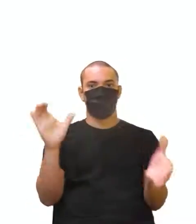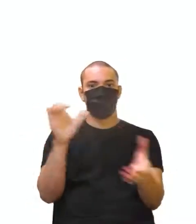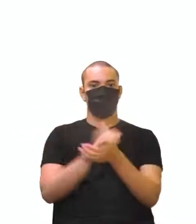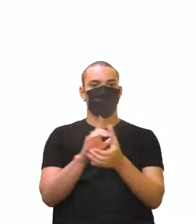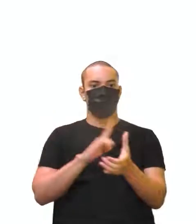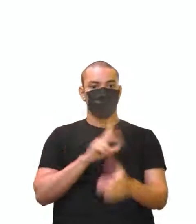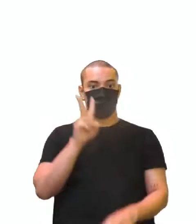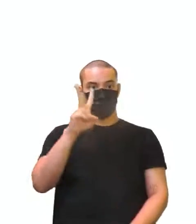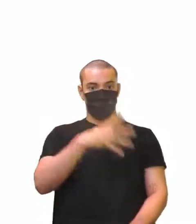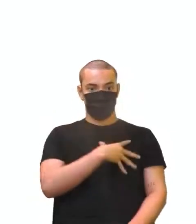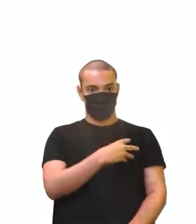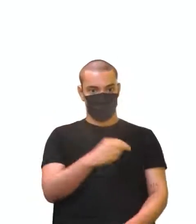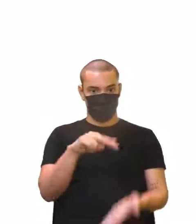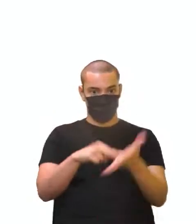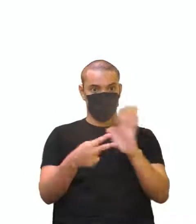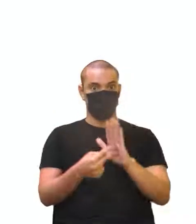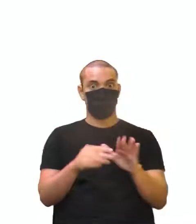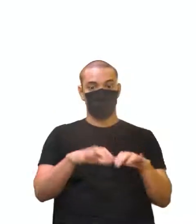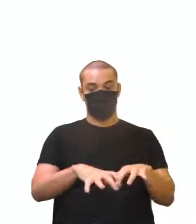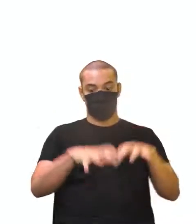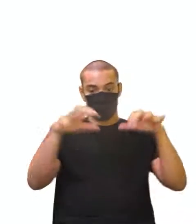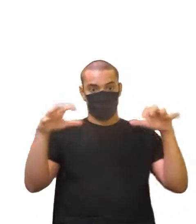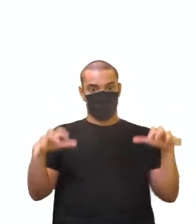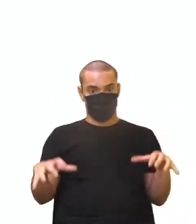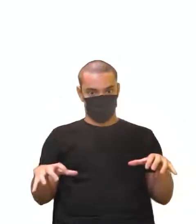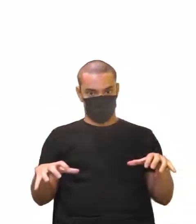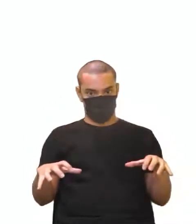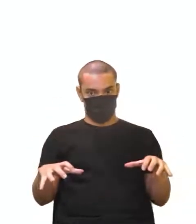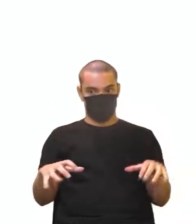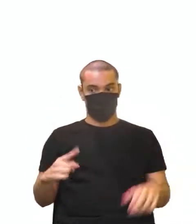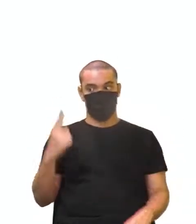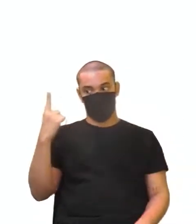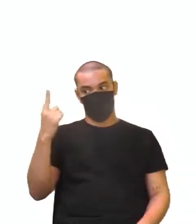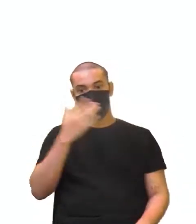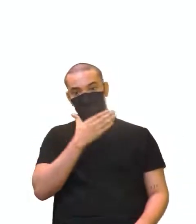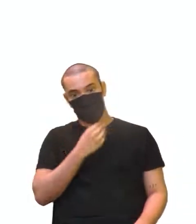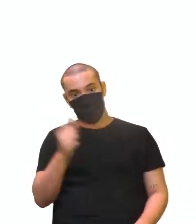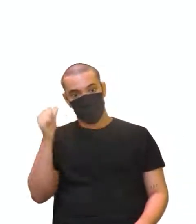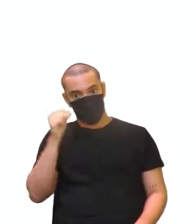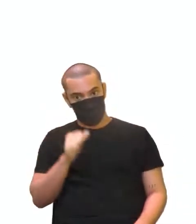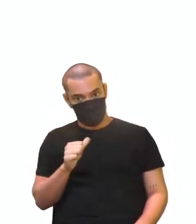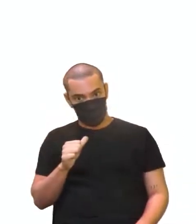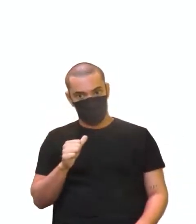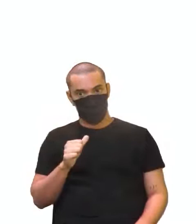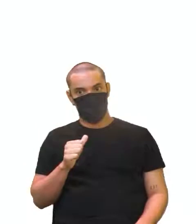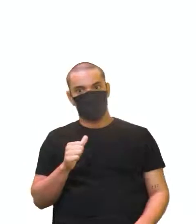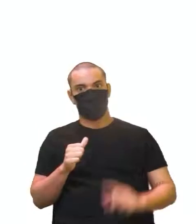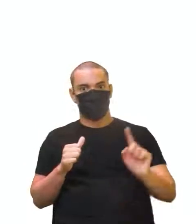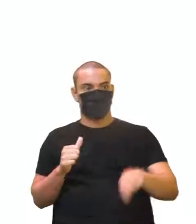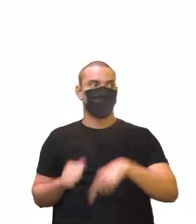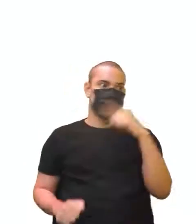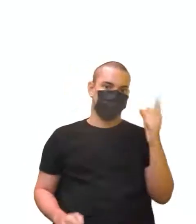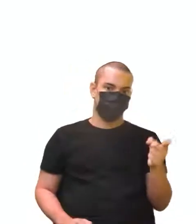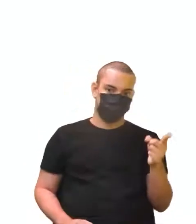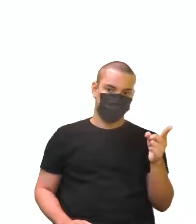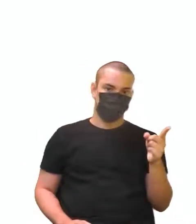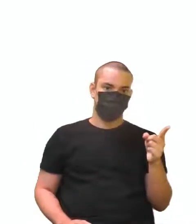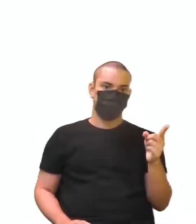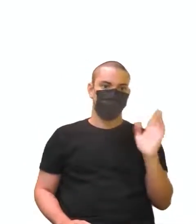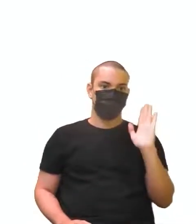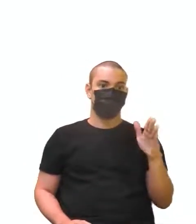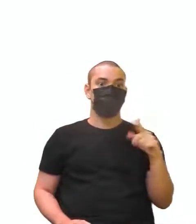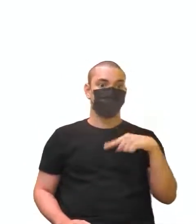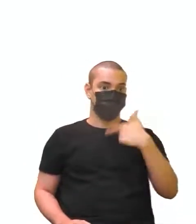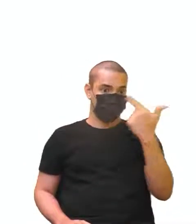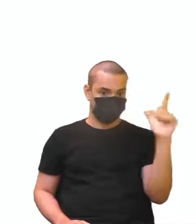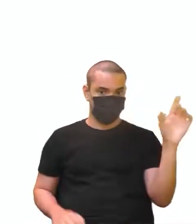casal ter 2 filhos. Tá vendo que são duas situações? De ser homem ou mulher, tá? E na outra